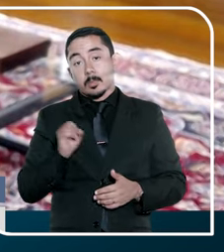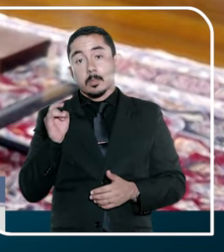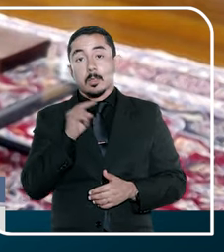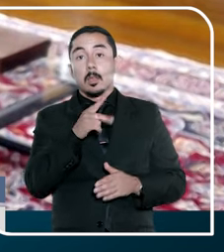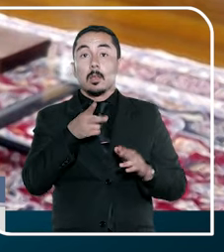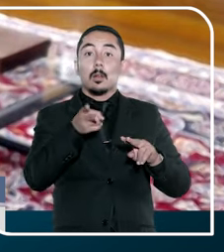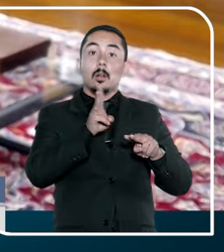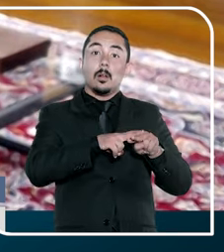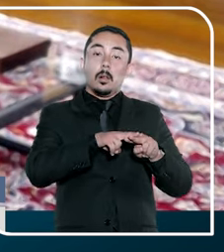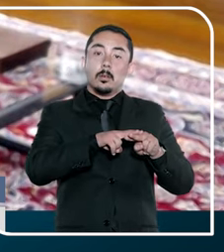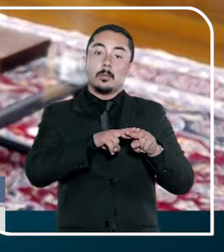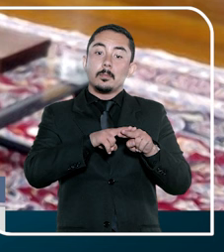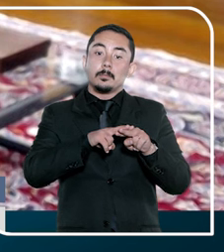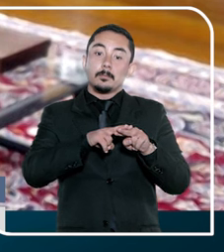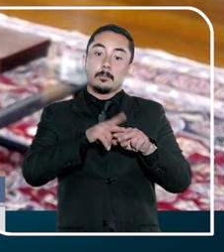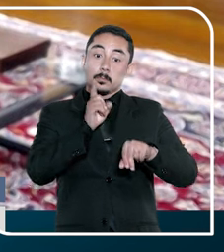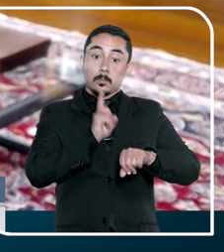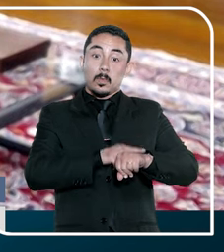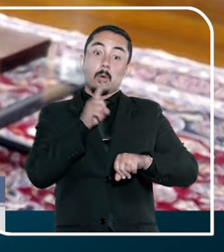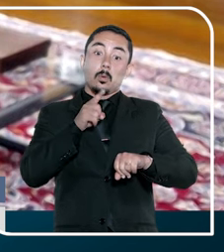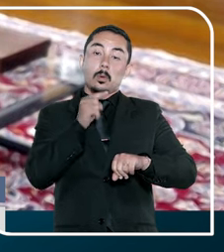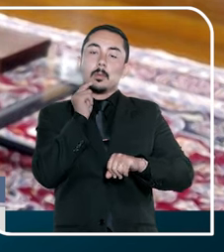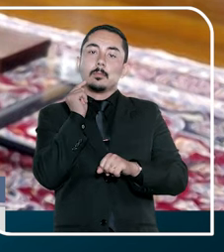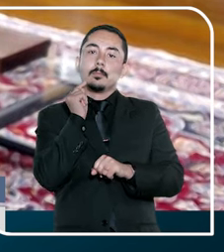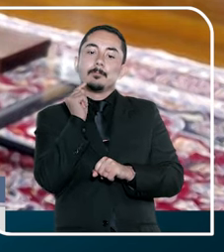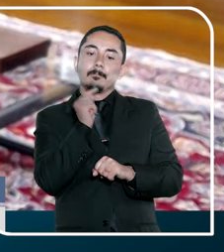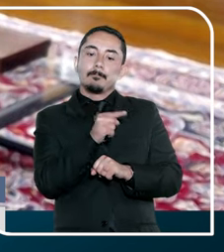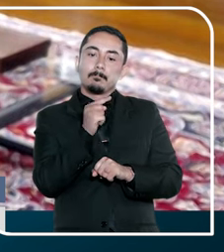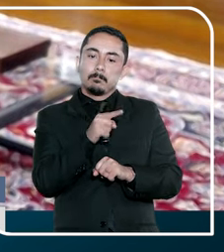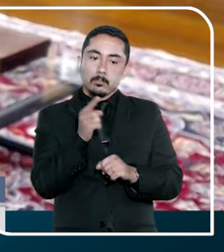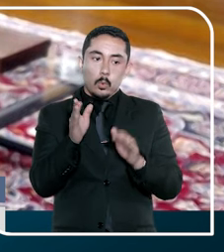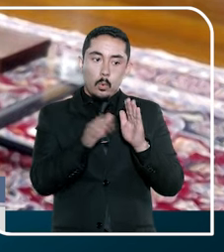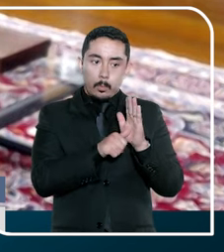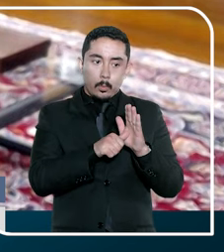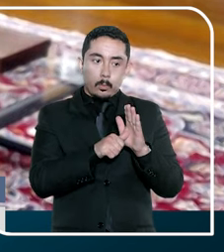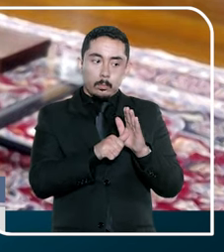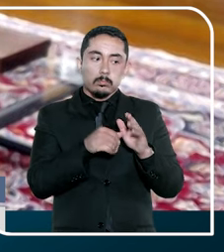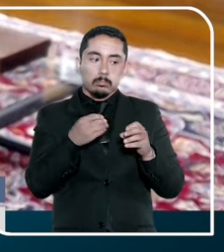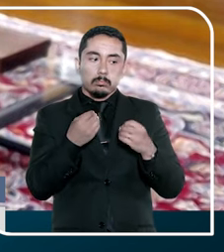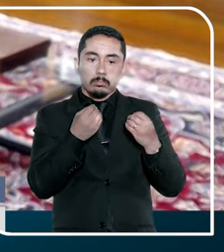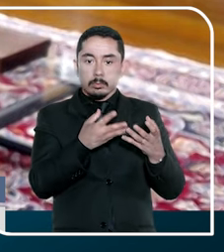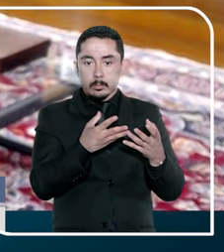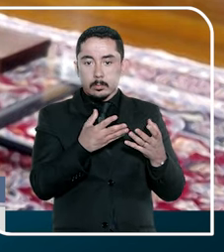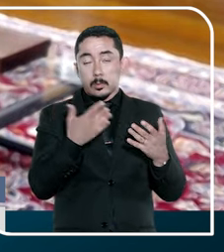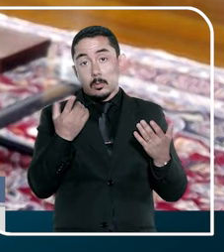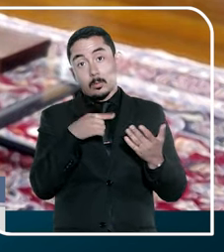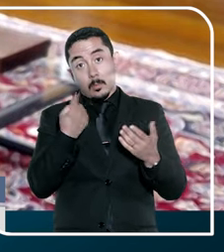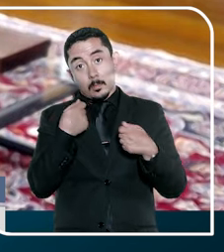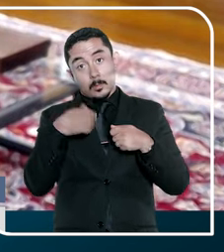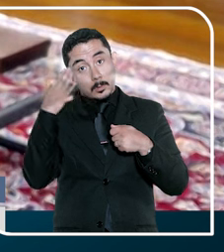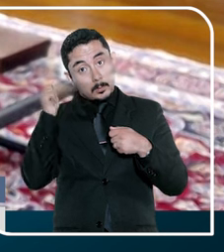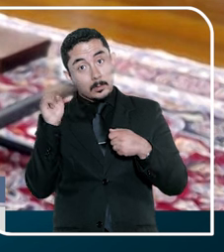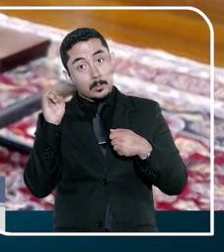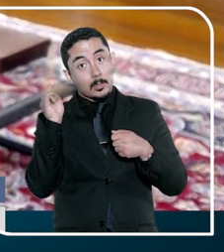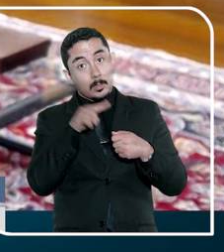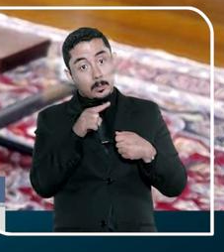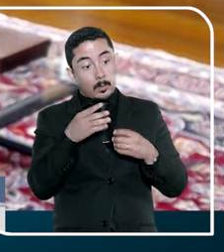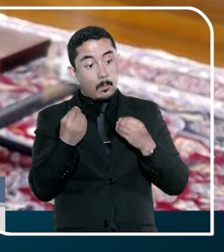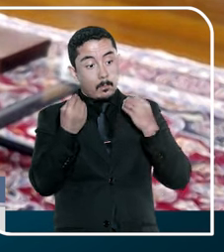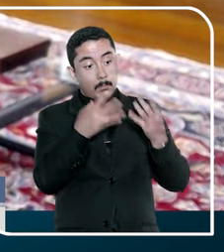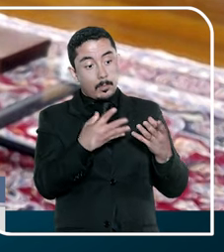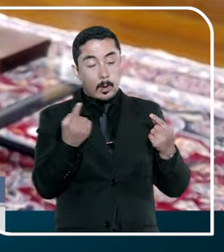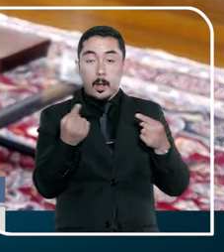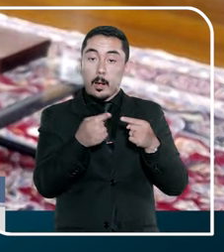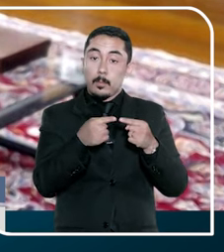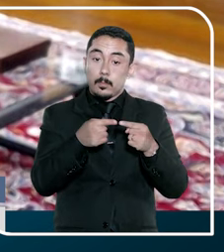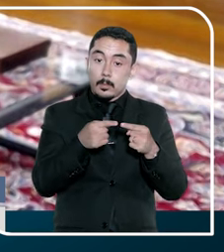autor do furto Restitui o bem À Vítima E aí nós teremos que considerar se essa restituição vai funcionar com